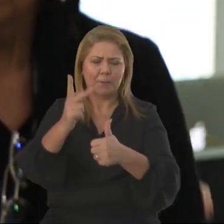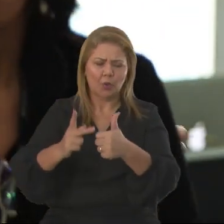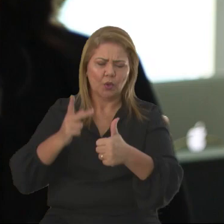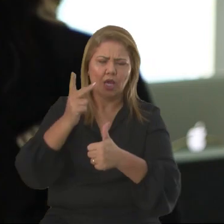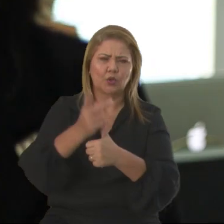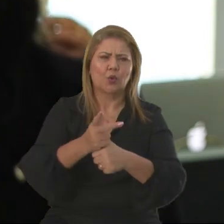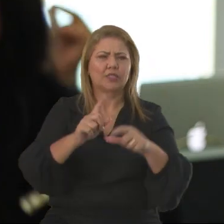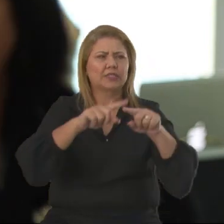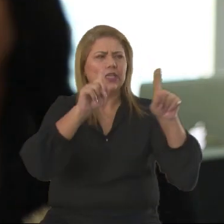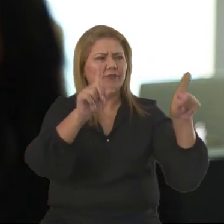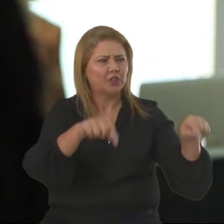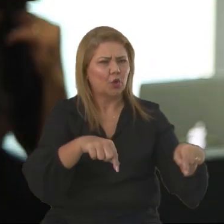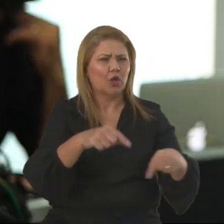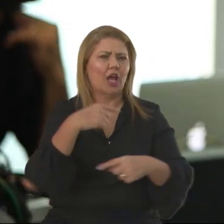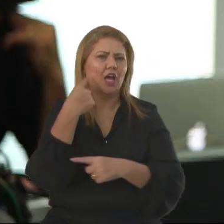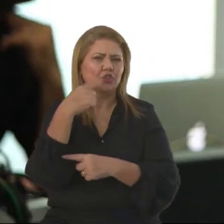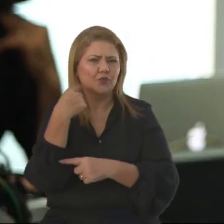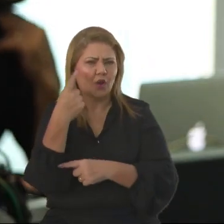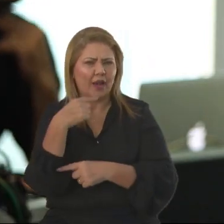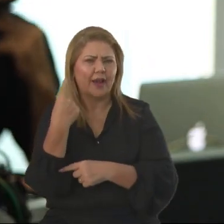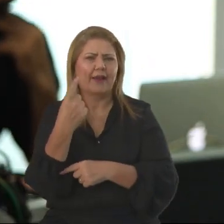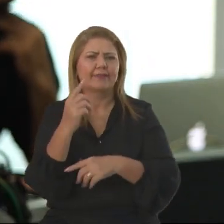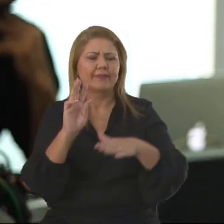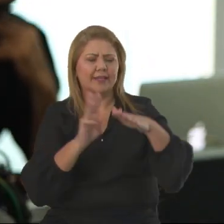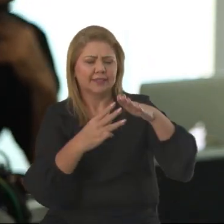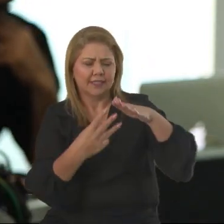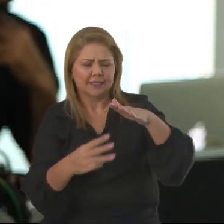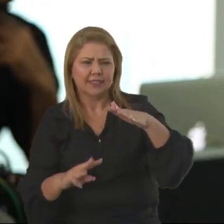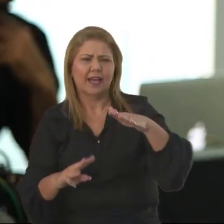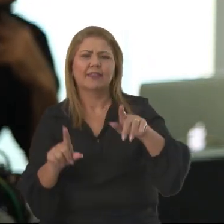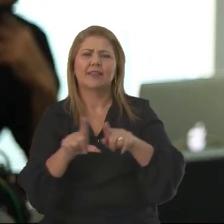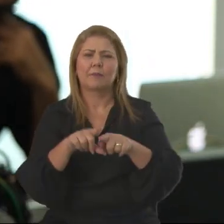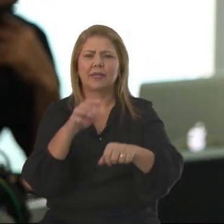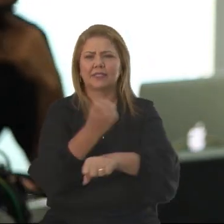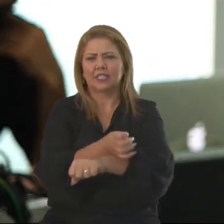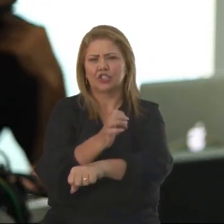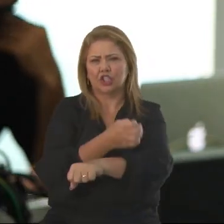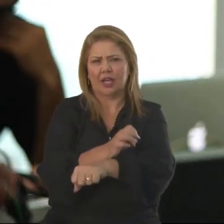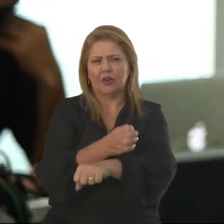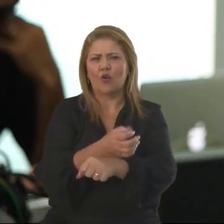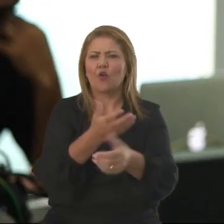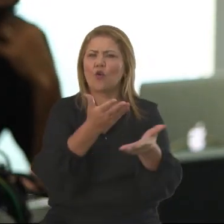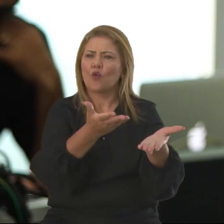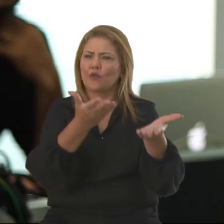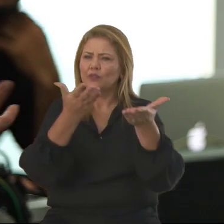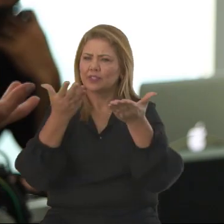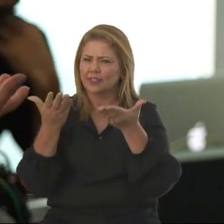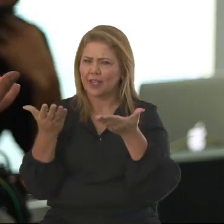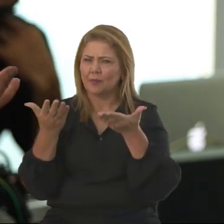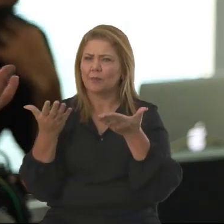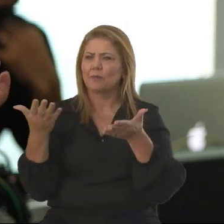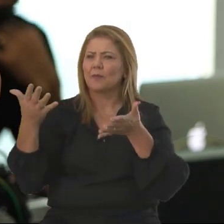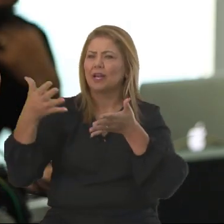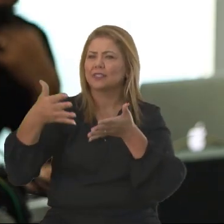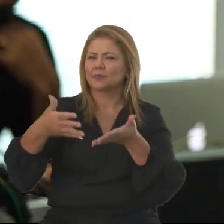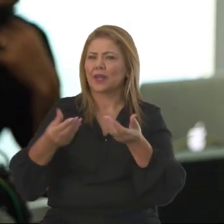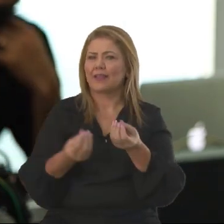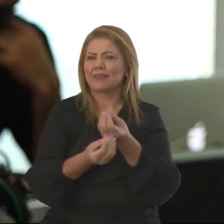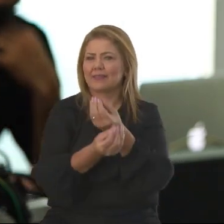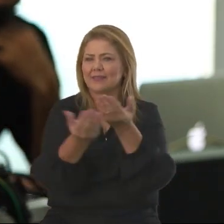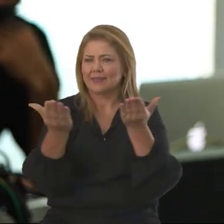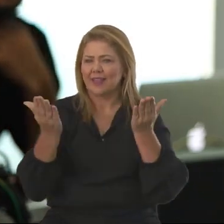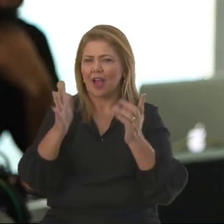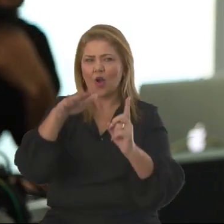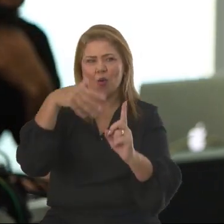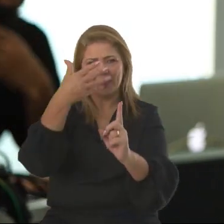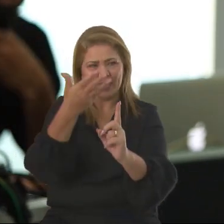servidoras, advogadas, terceirizadas e estagiárias. Convidamos ao palco para participar da entrega das homenagens